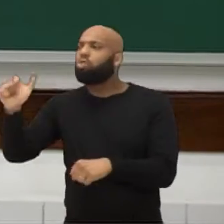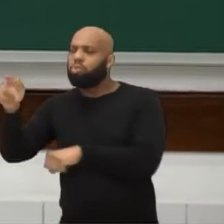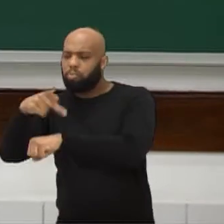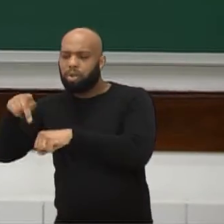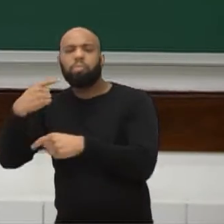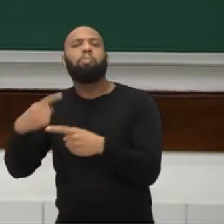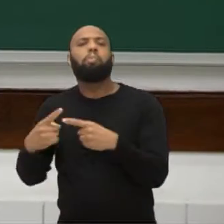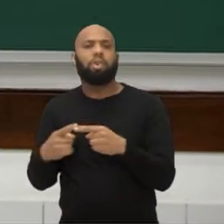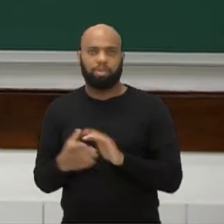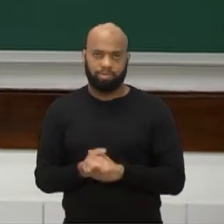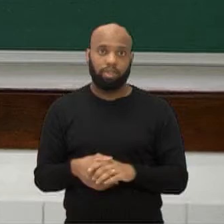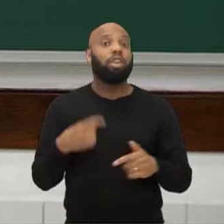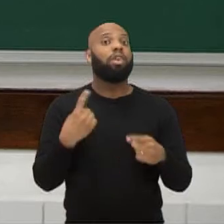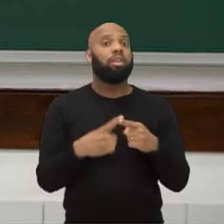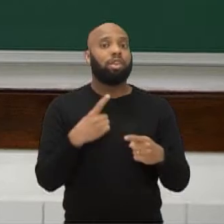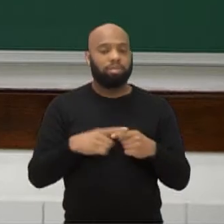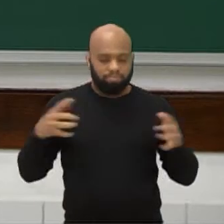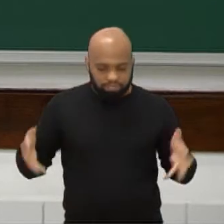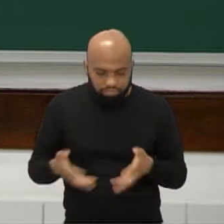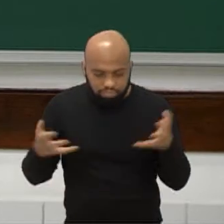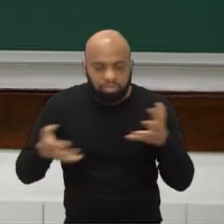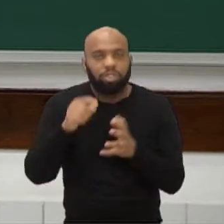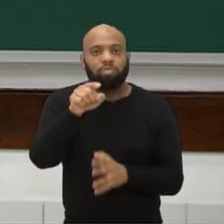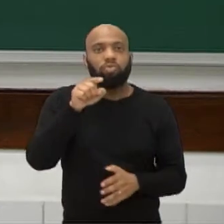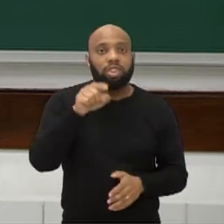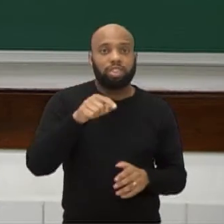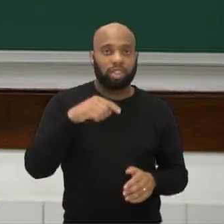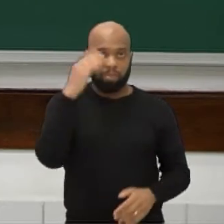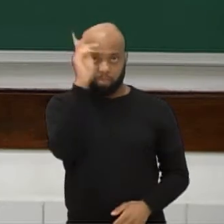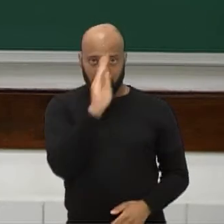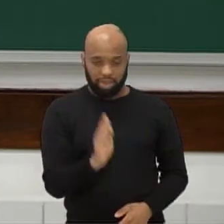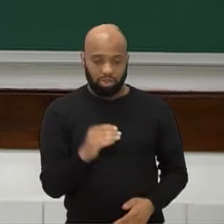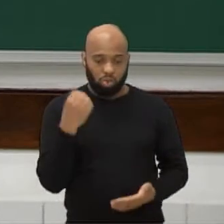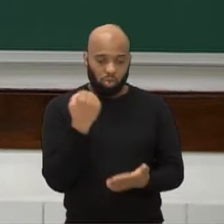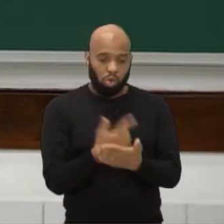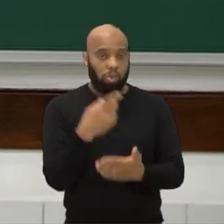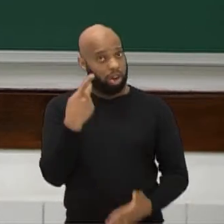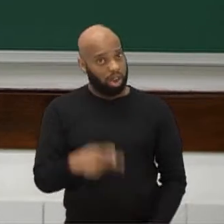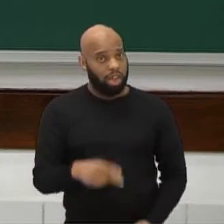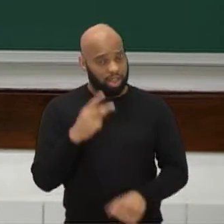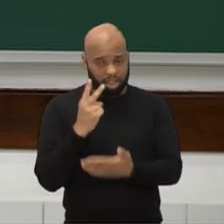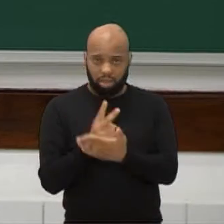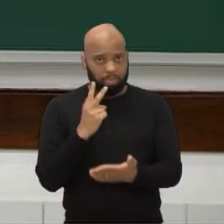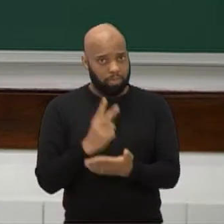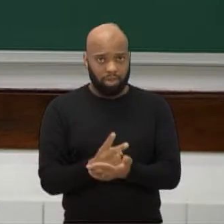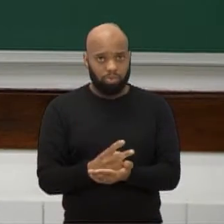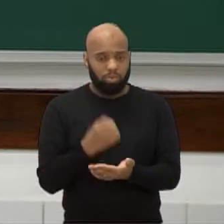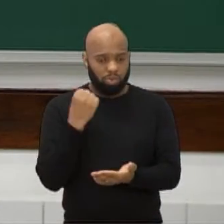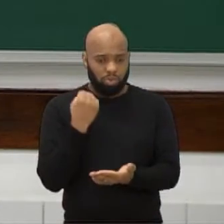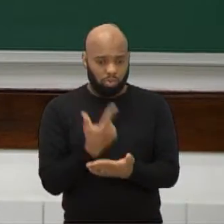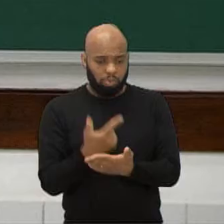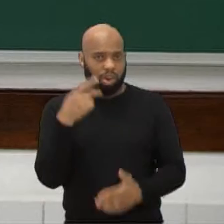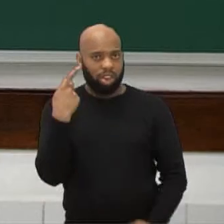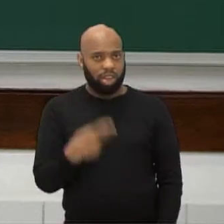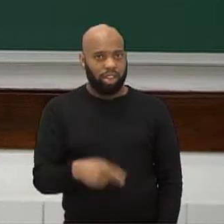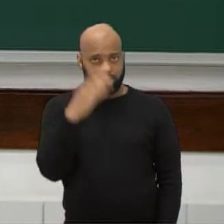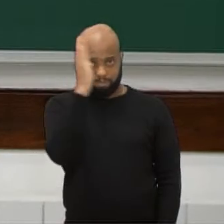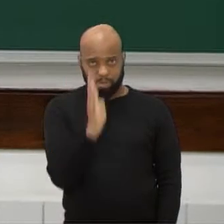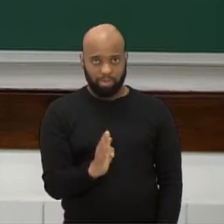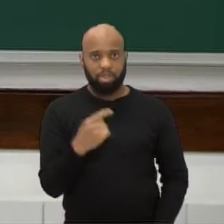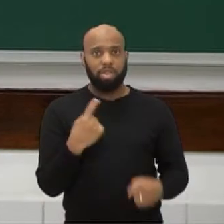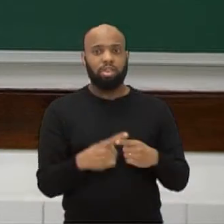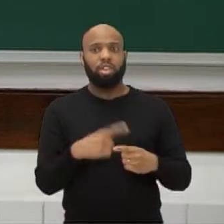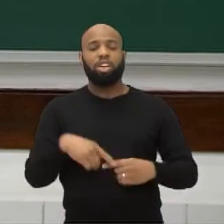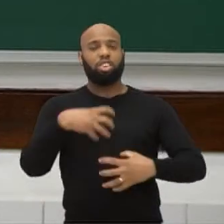país? Exatamente para incentivar nós brasileiros a comprarmos dos fabricantes brasileiros. Assim,